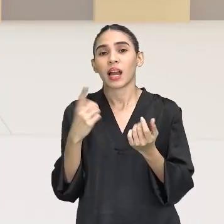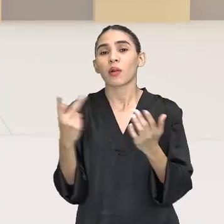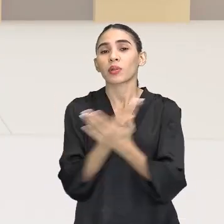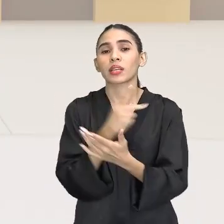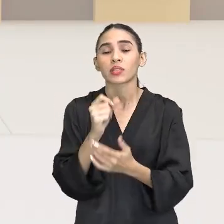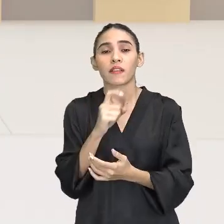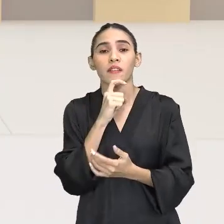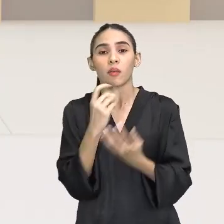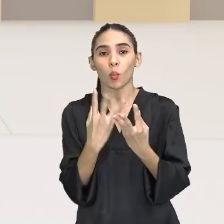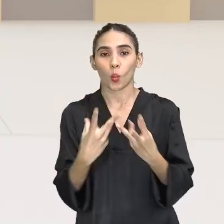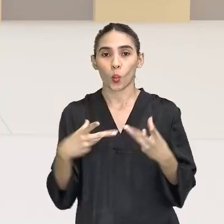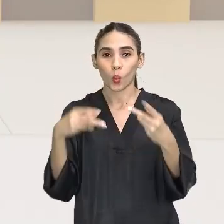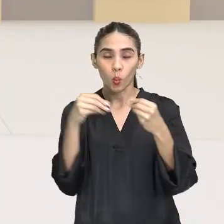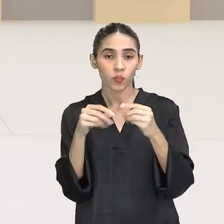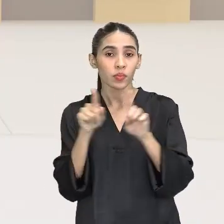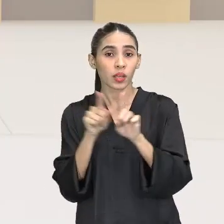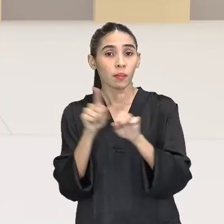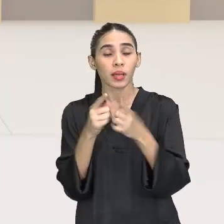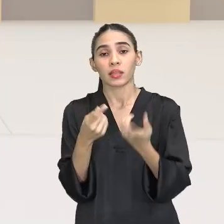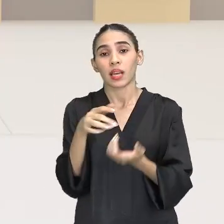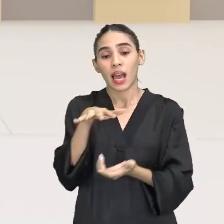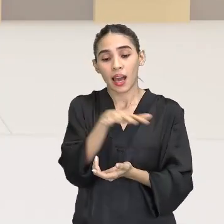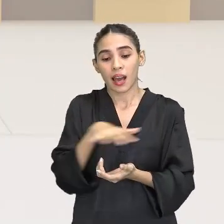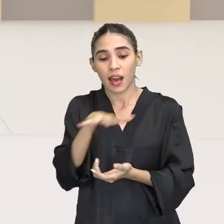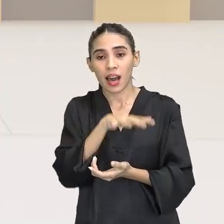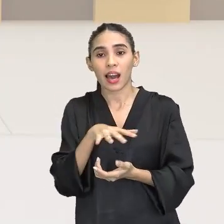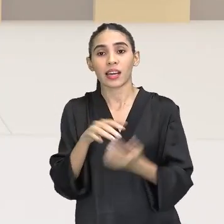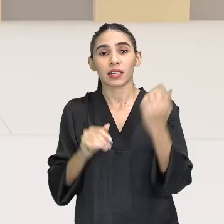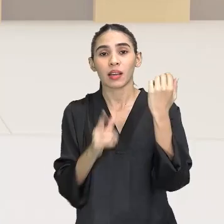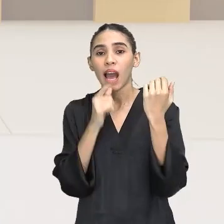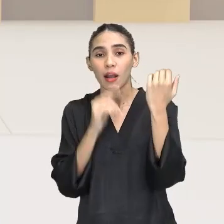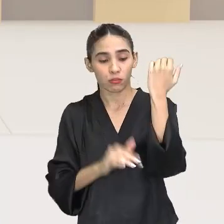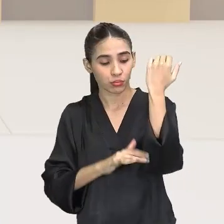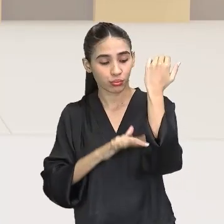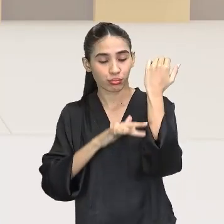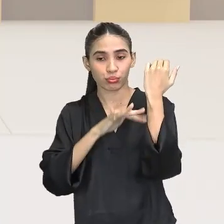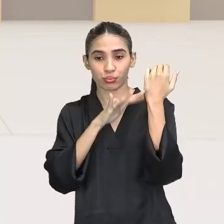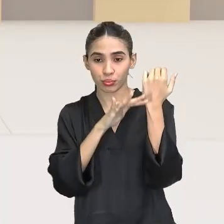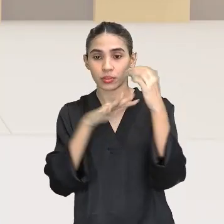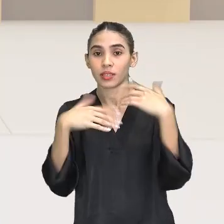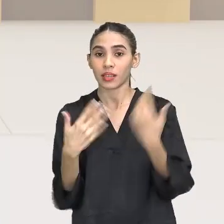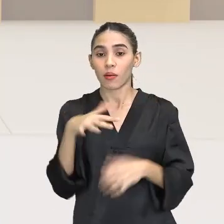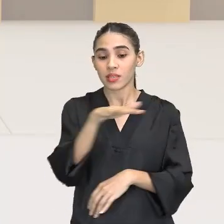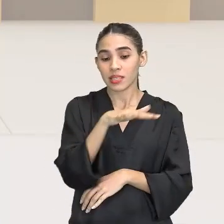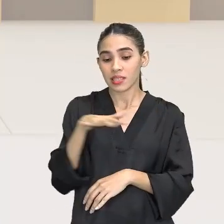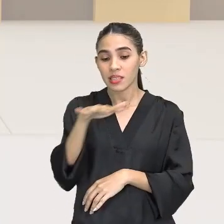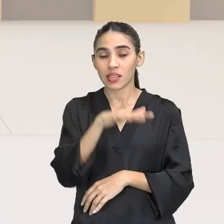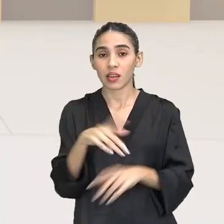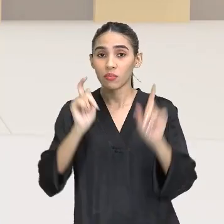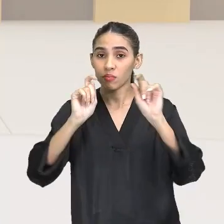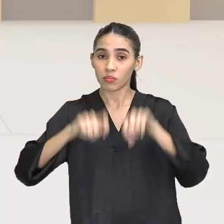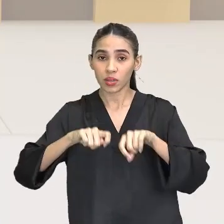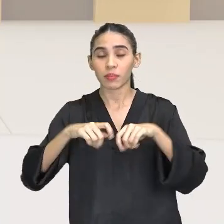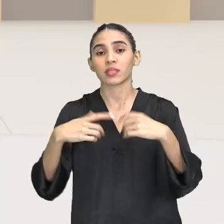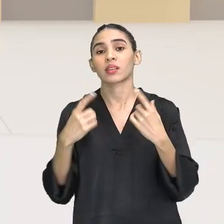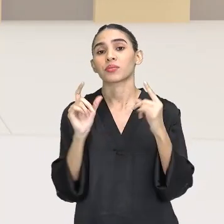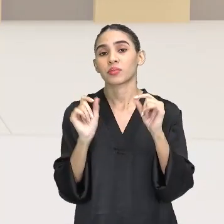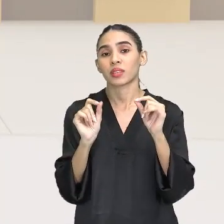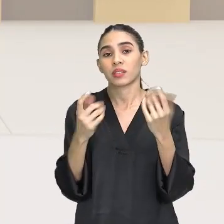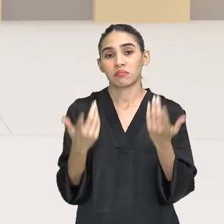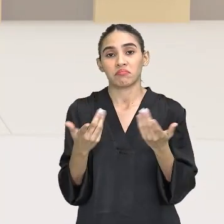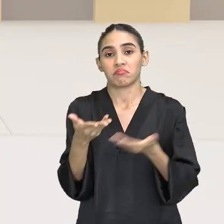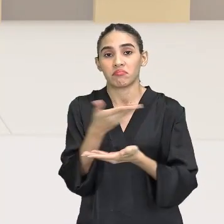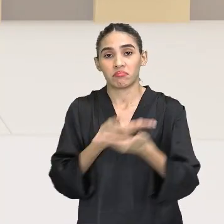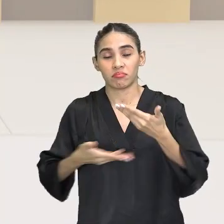das geleiras, regiões litorâneas vão ser alagadas, Então, esses cenários possíveis aí